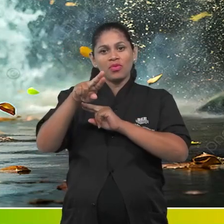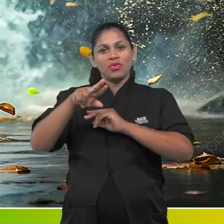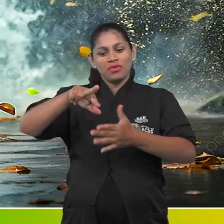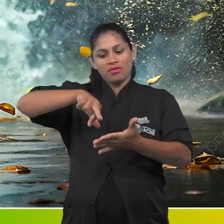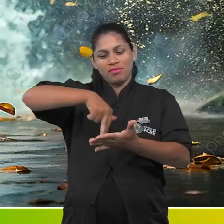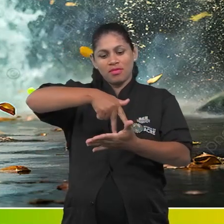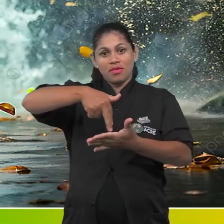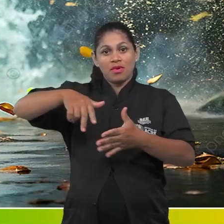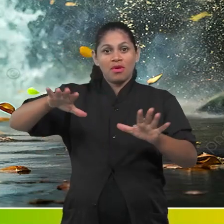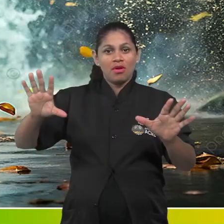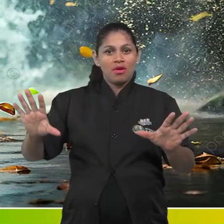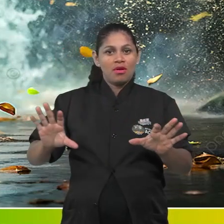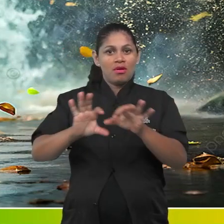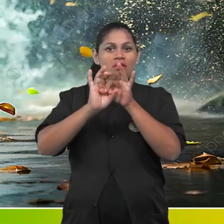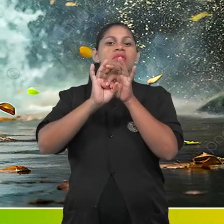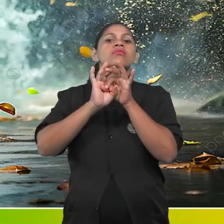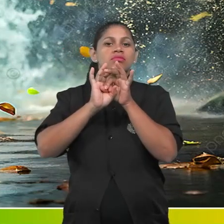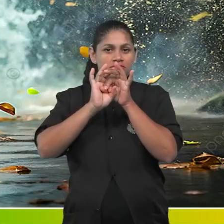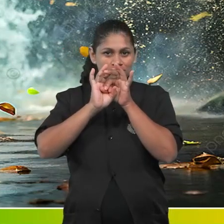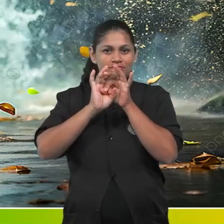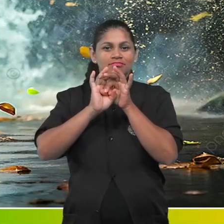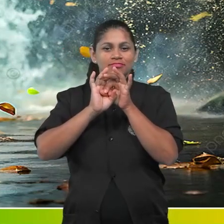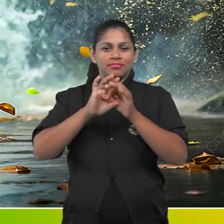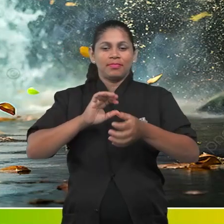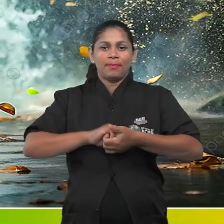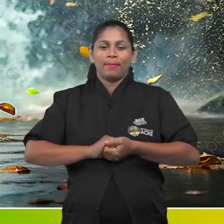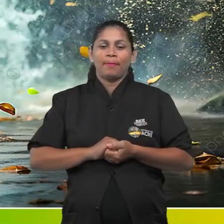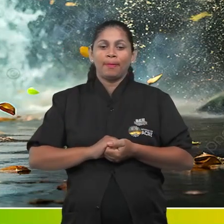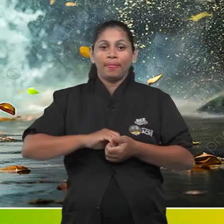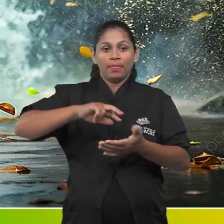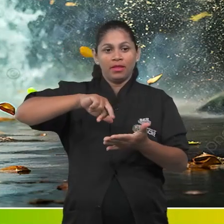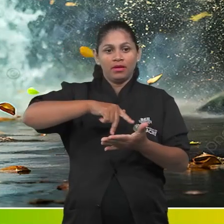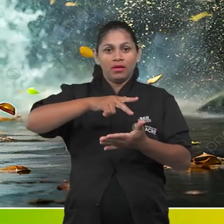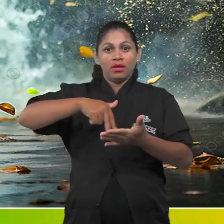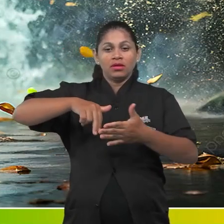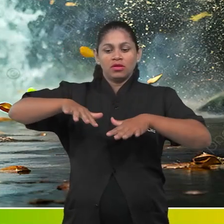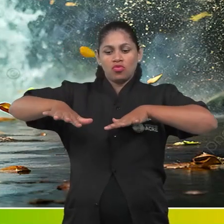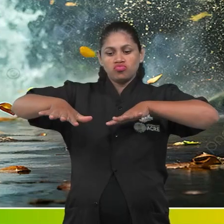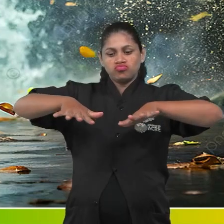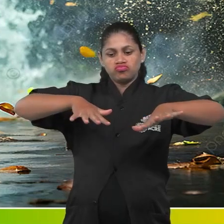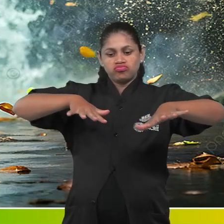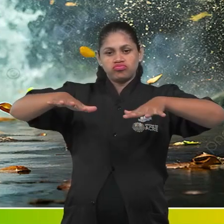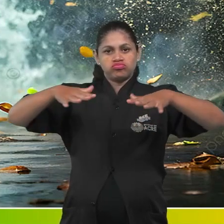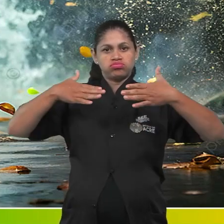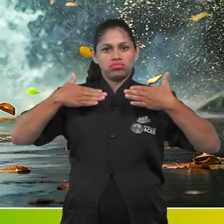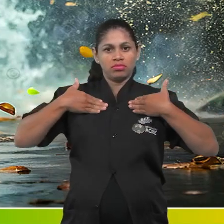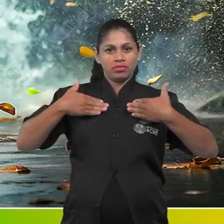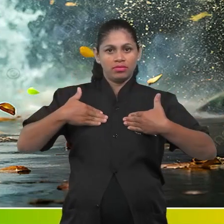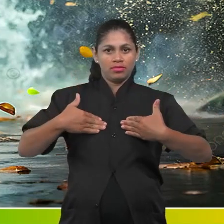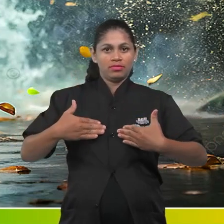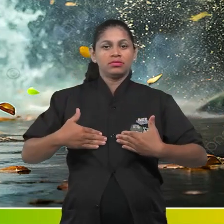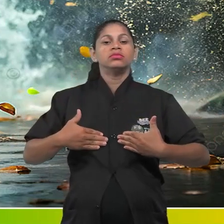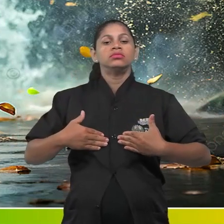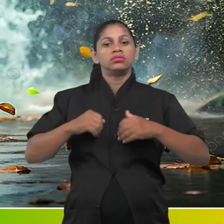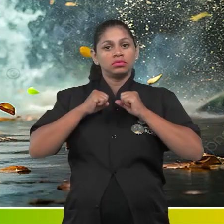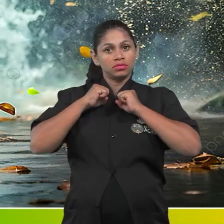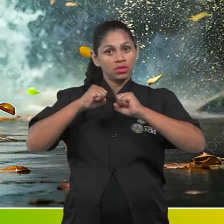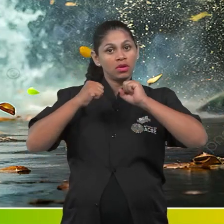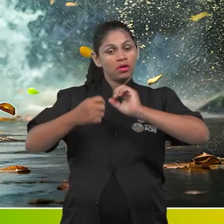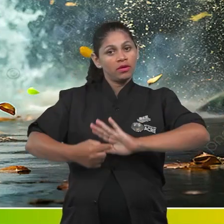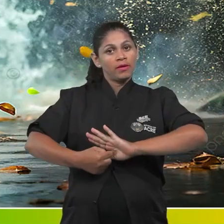e celebrar o meio ambiente. E na dança, esses movimentos corporais, elas podem expressar